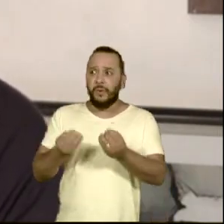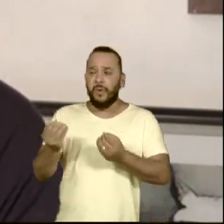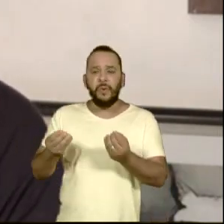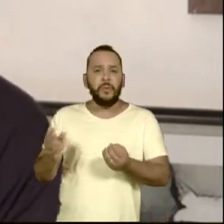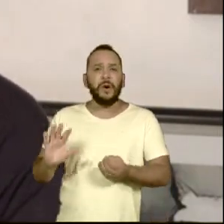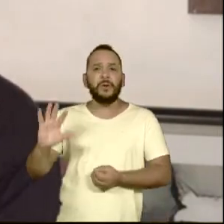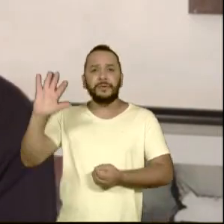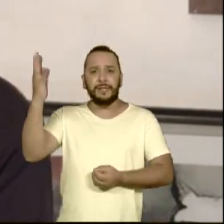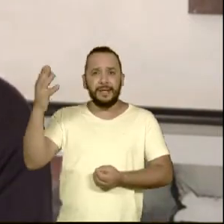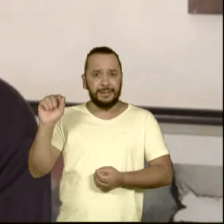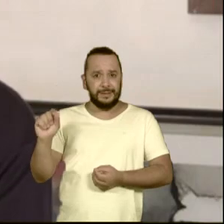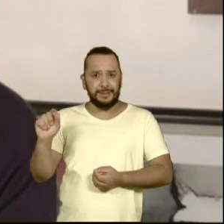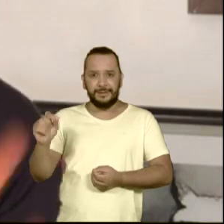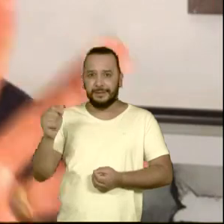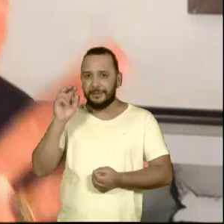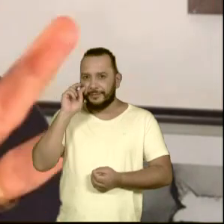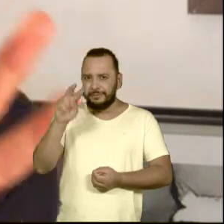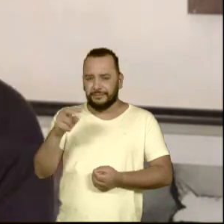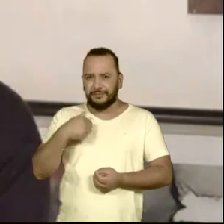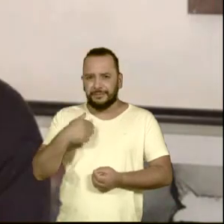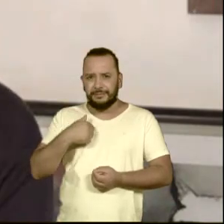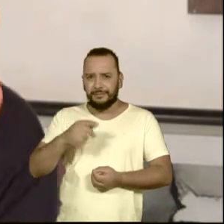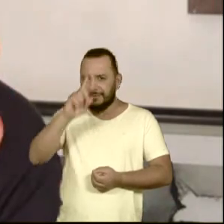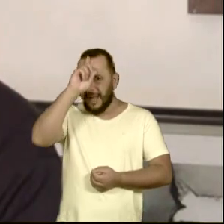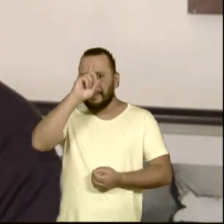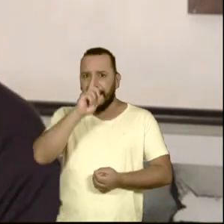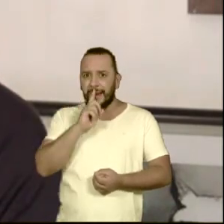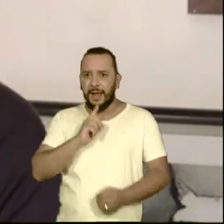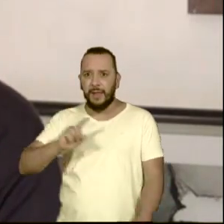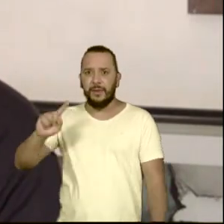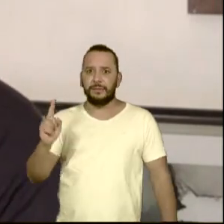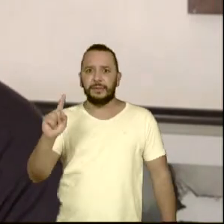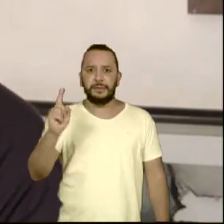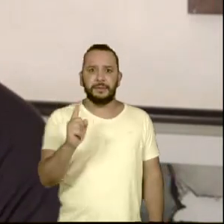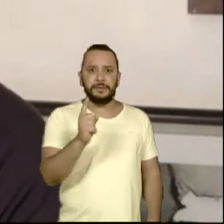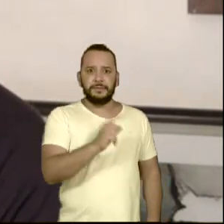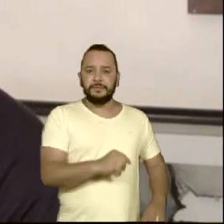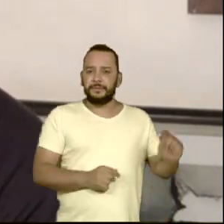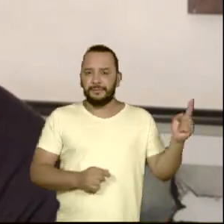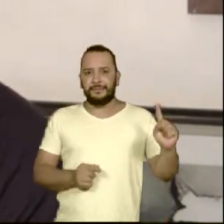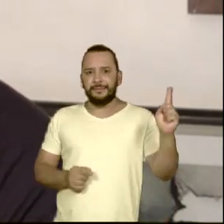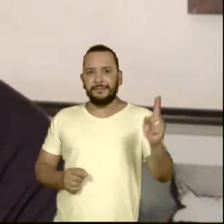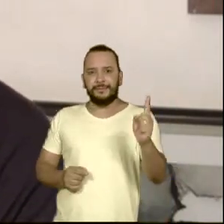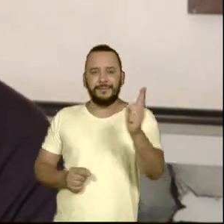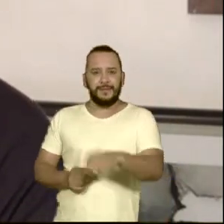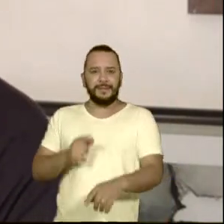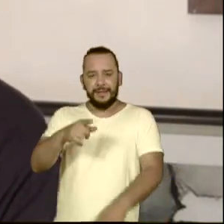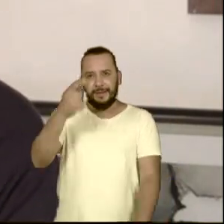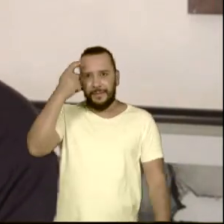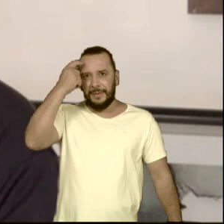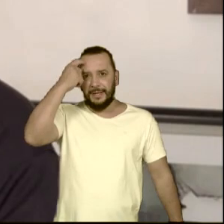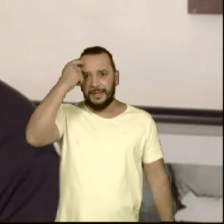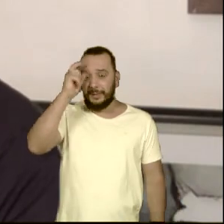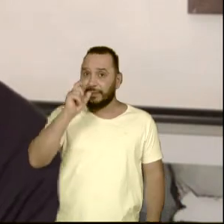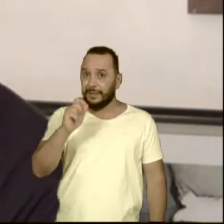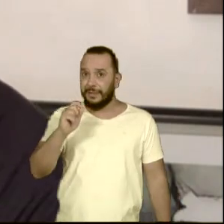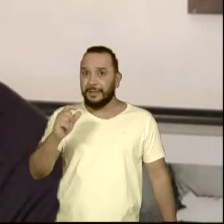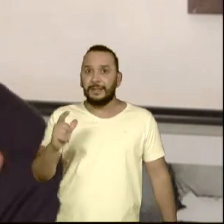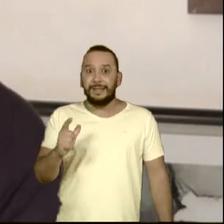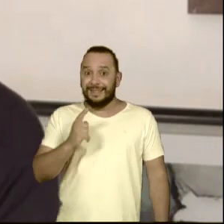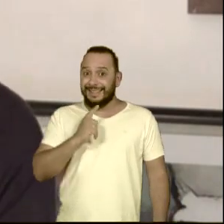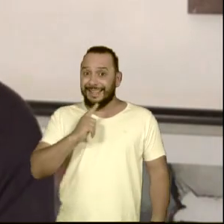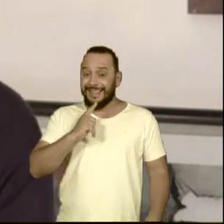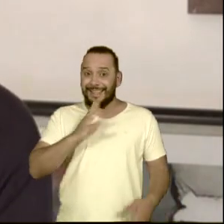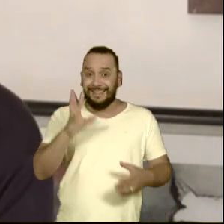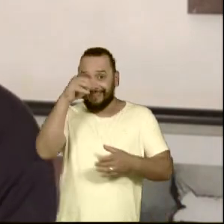acontece. A gente vê na TV aquele pássaro amarelo andando para lá e para cá, a gente fica imaginando que deve existir em algum lugar